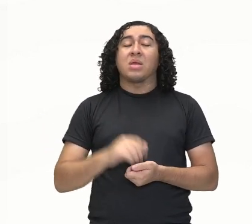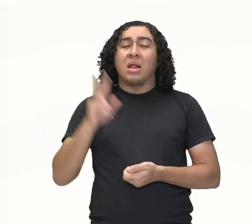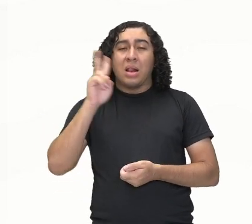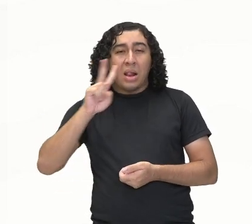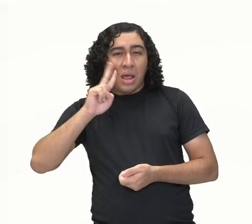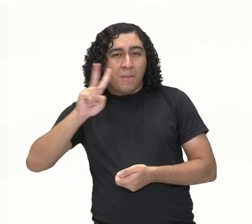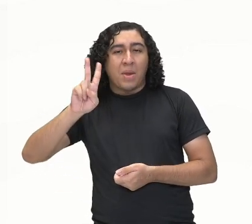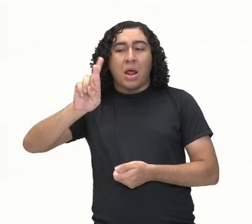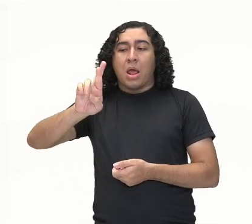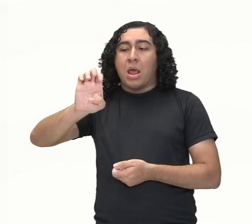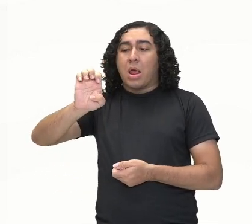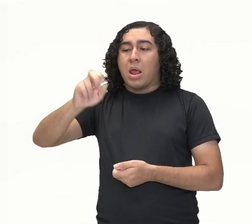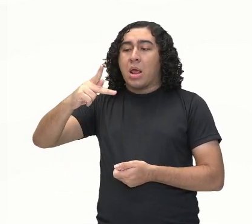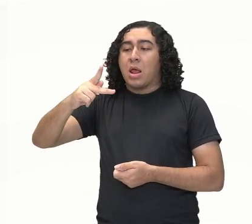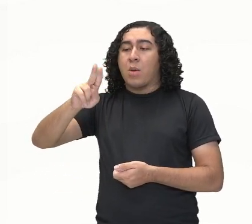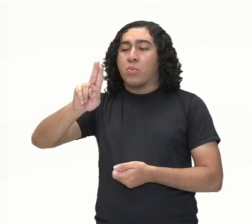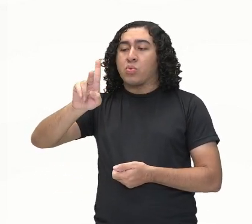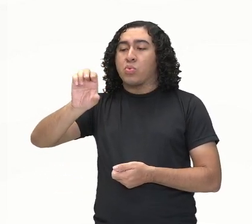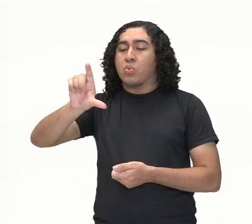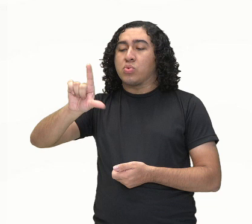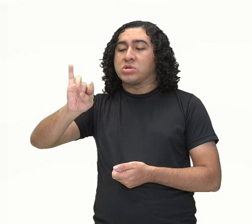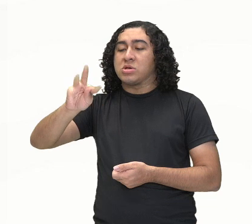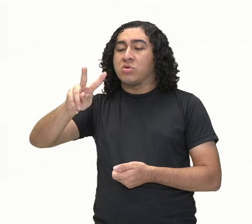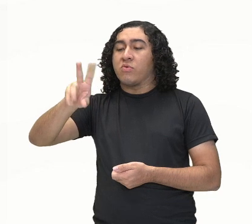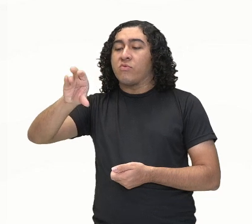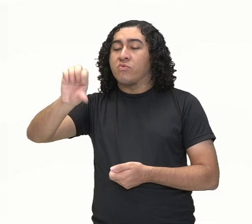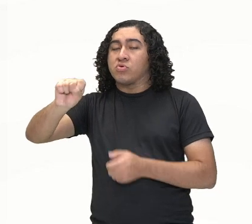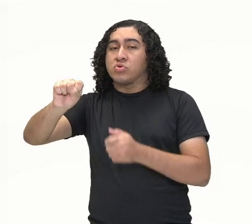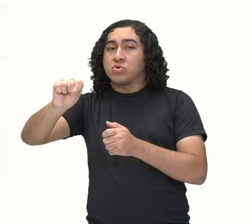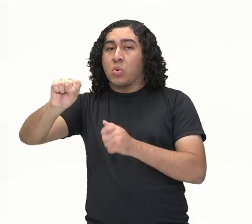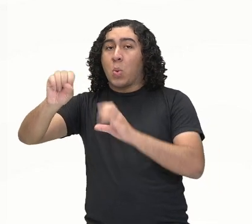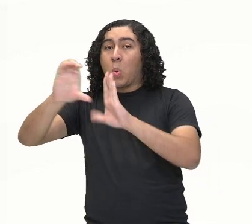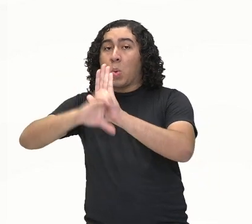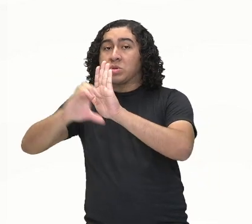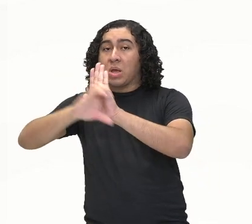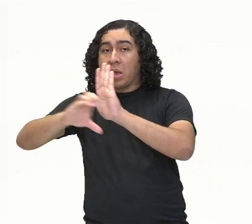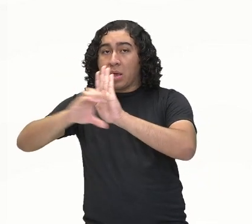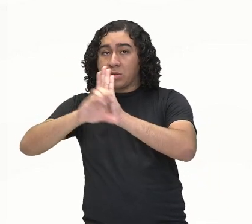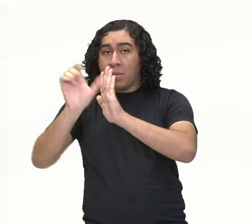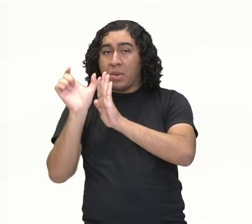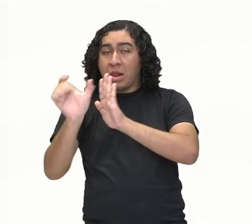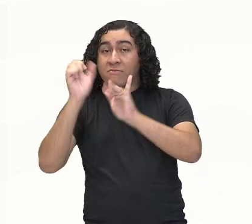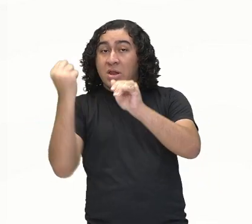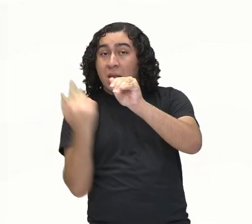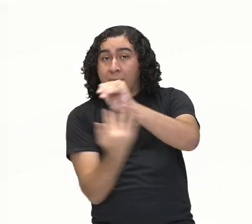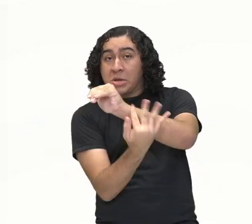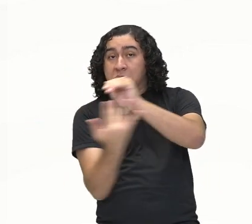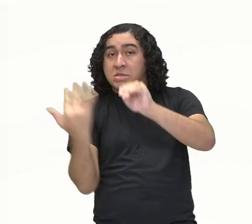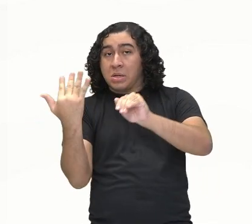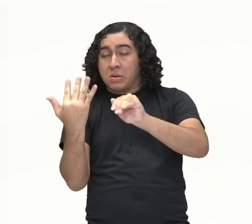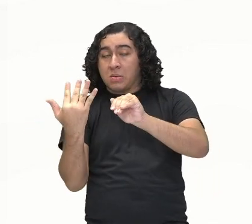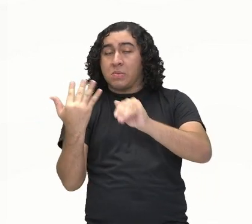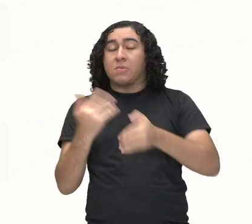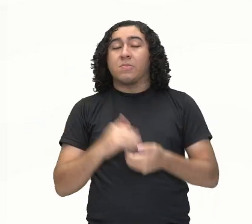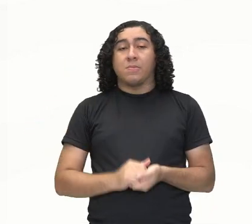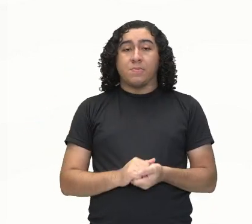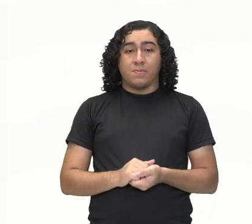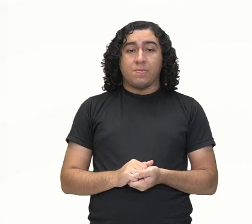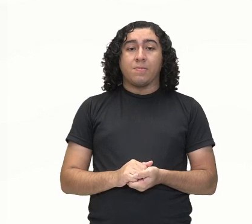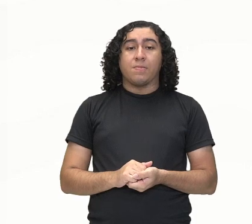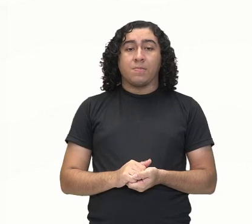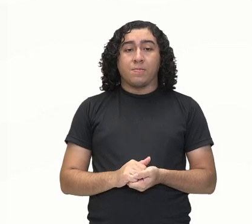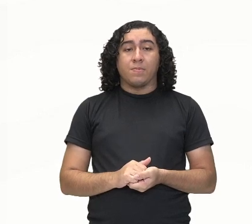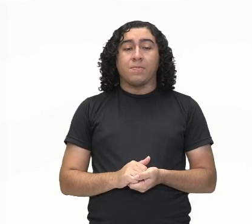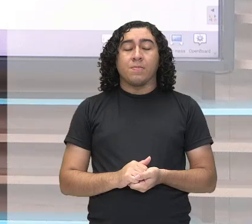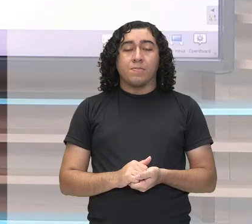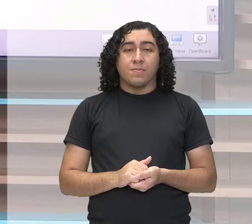repulsivos. Então, países subdesenvolvidos. Então, eu tenho ali condições, né, que a gente coloca